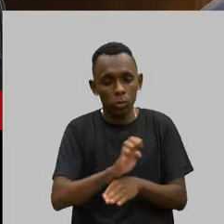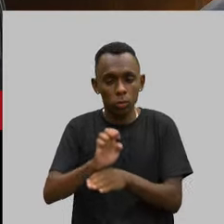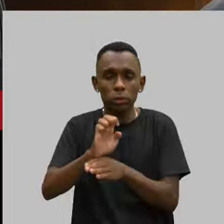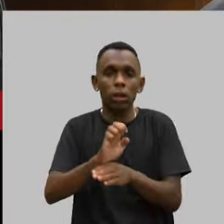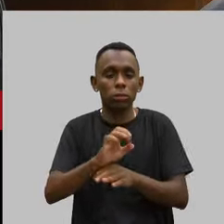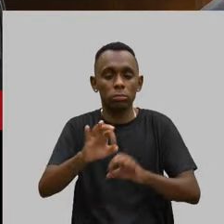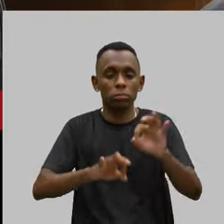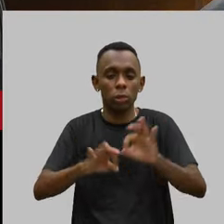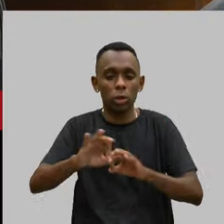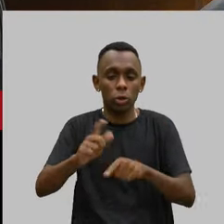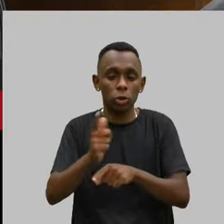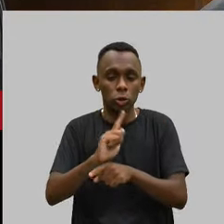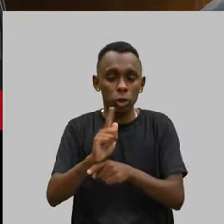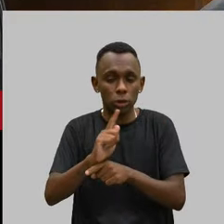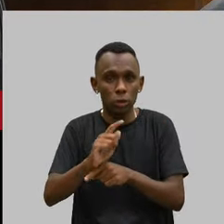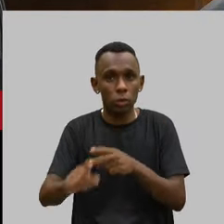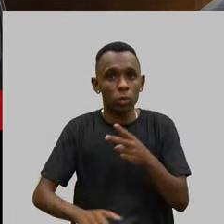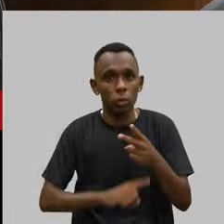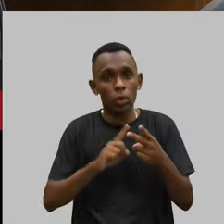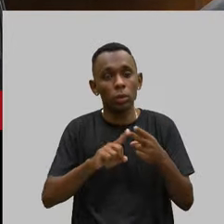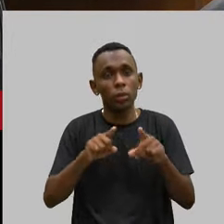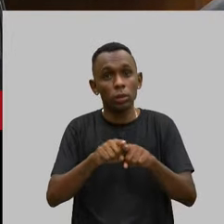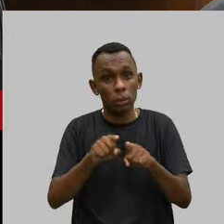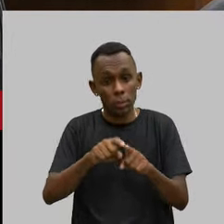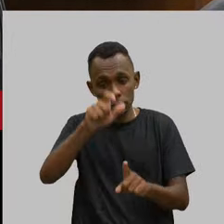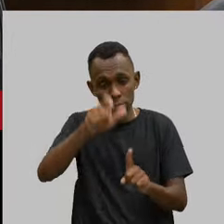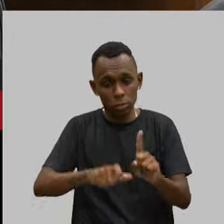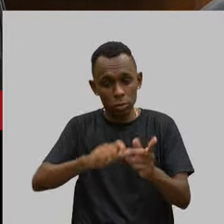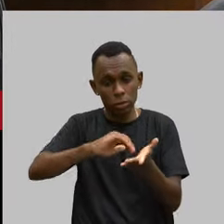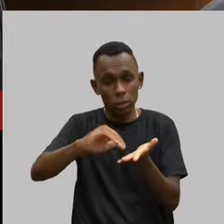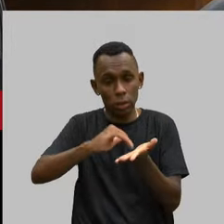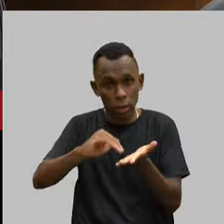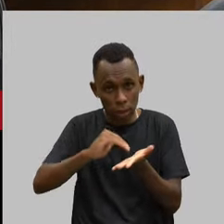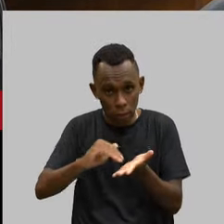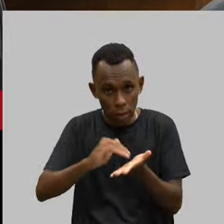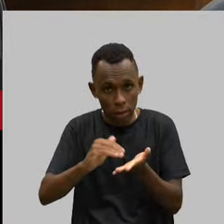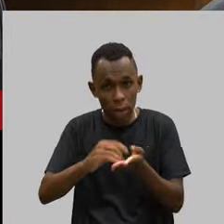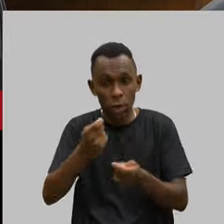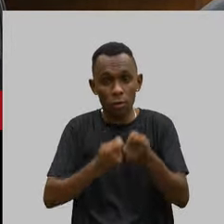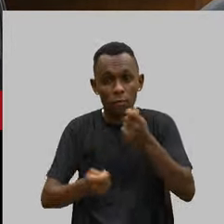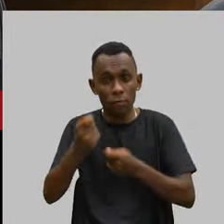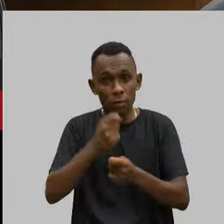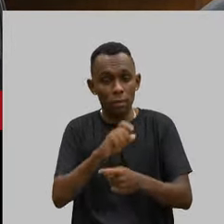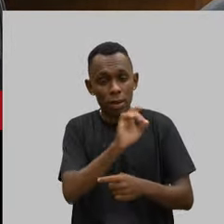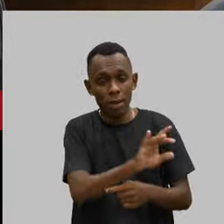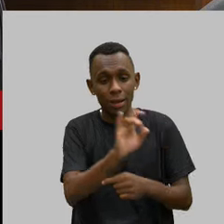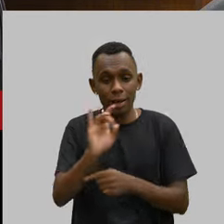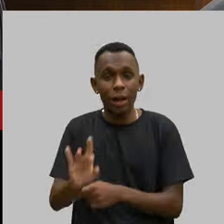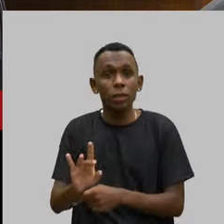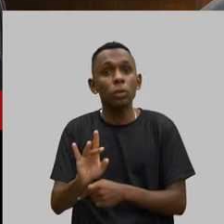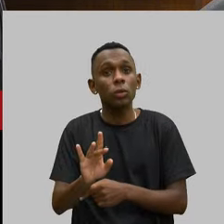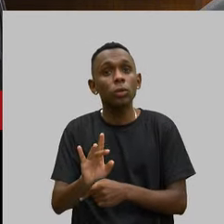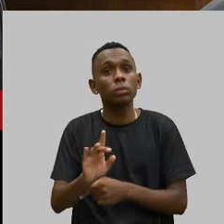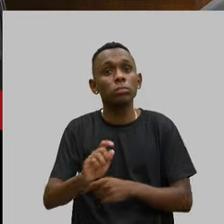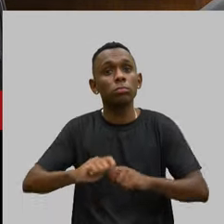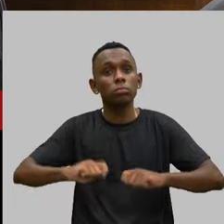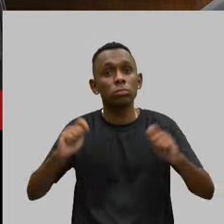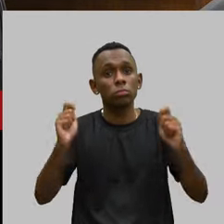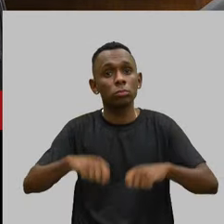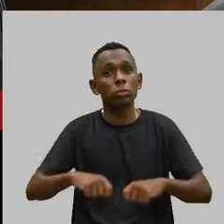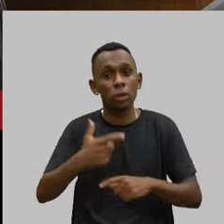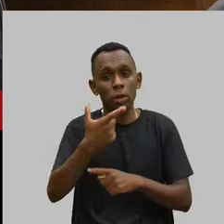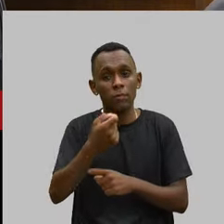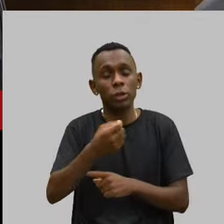gestão e o secretário de Estado de Fazenda cada um por sua vez disporão de até